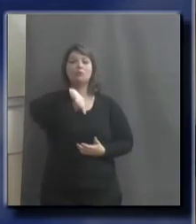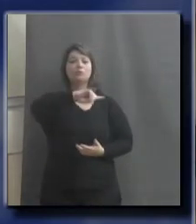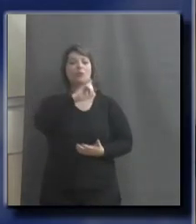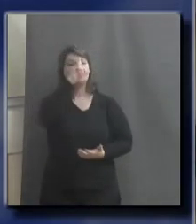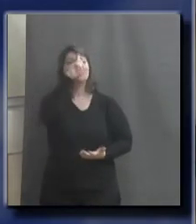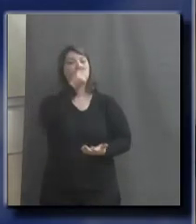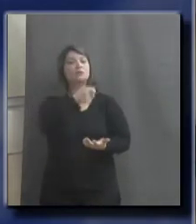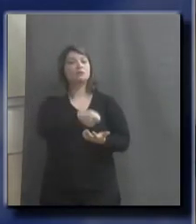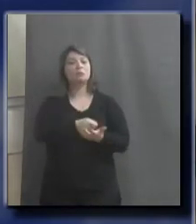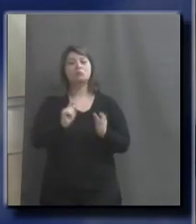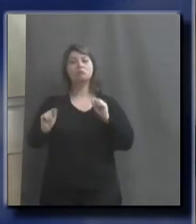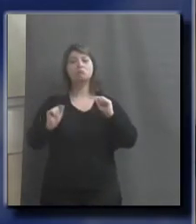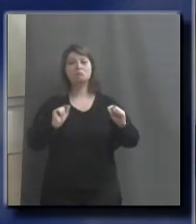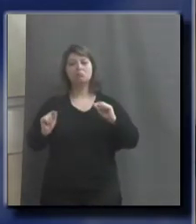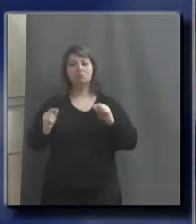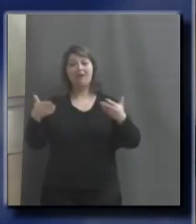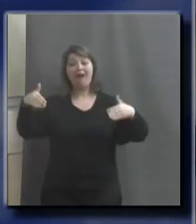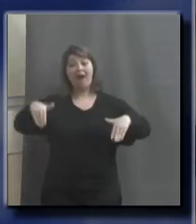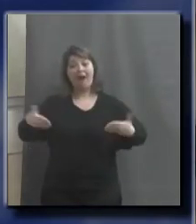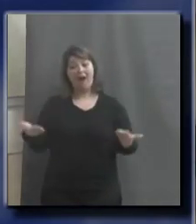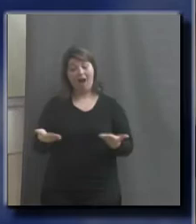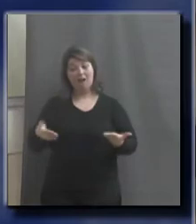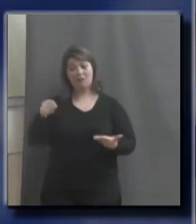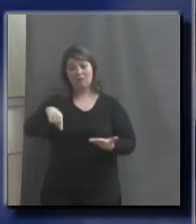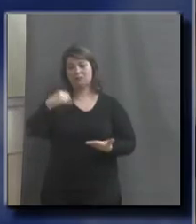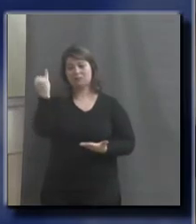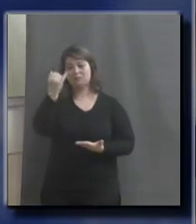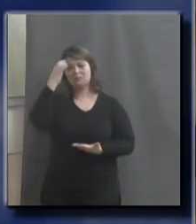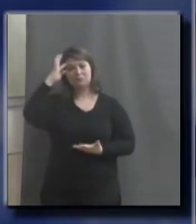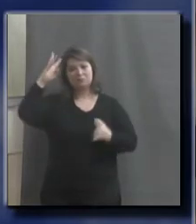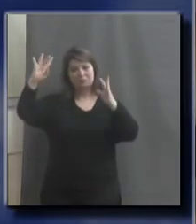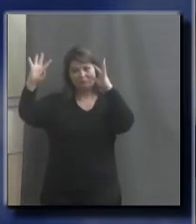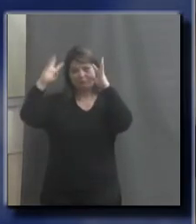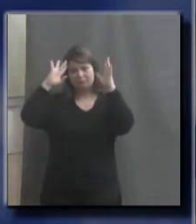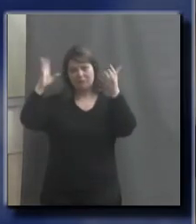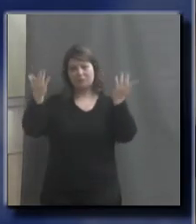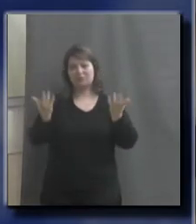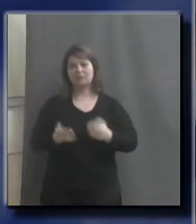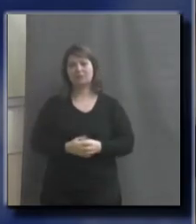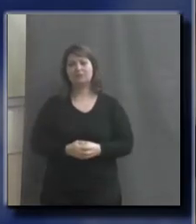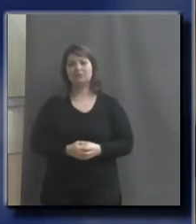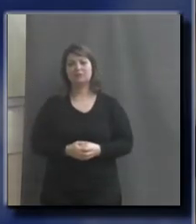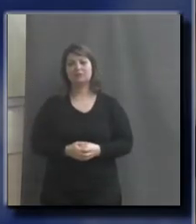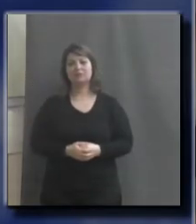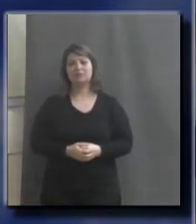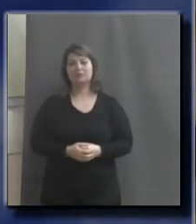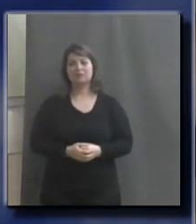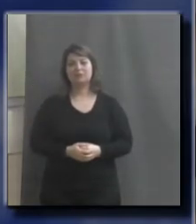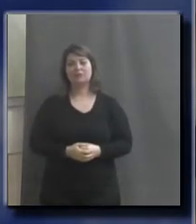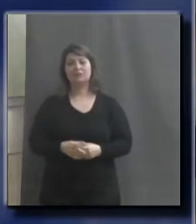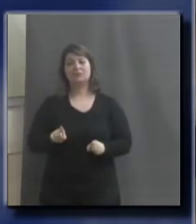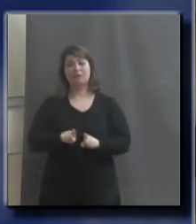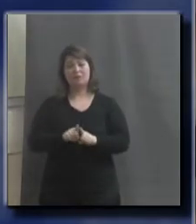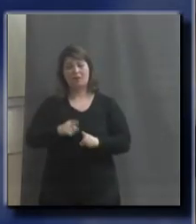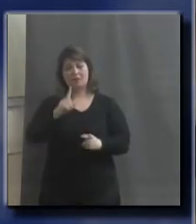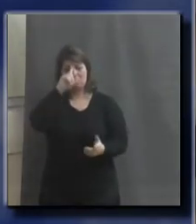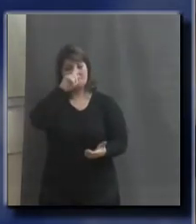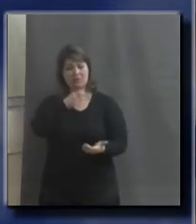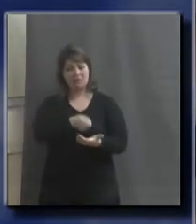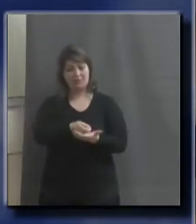vai tomar nesses tempos, que de alguma forma responde ao presente, mas também aponta para o futuro. Acho